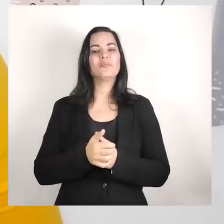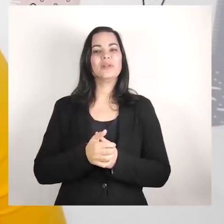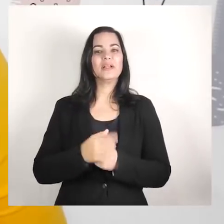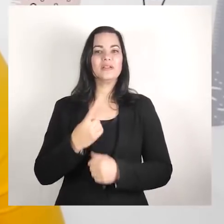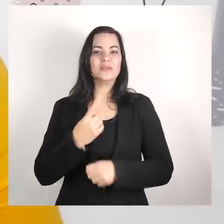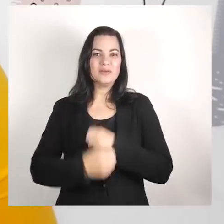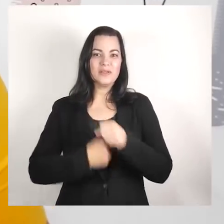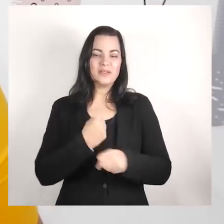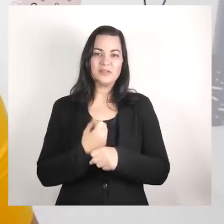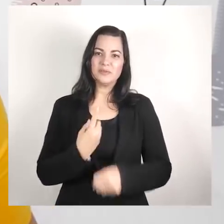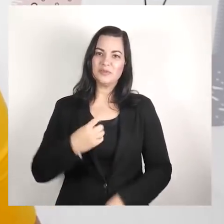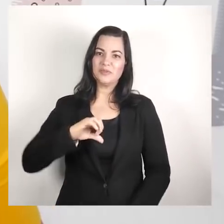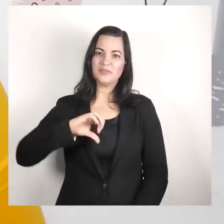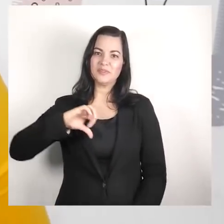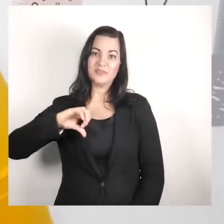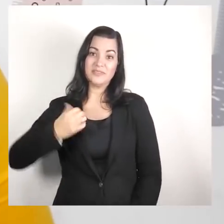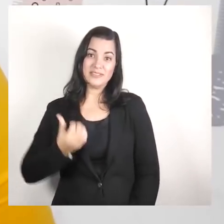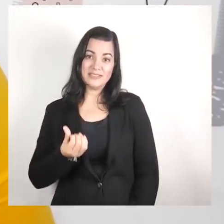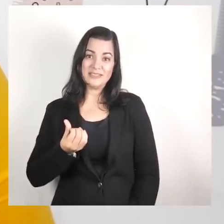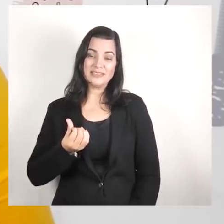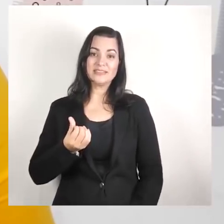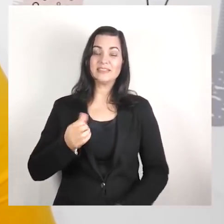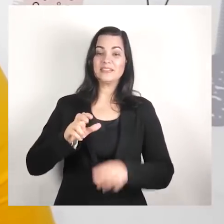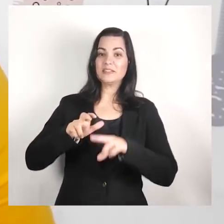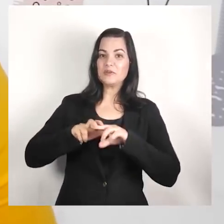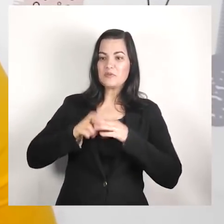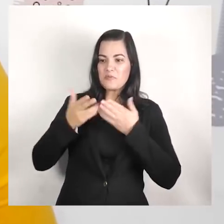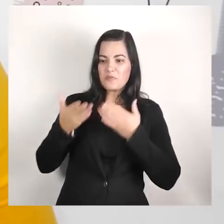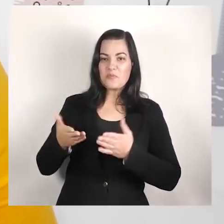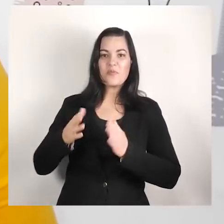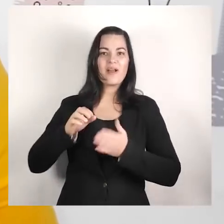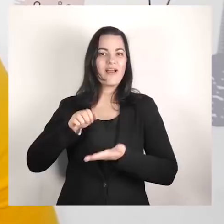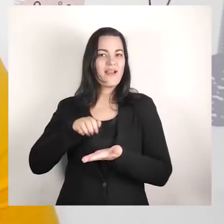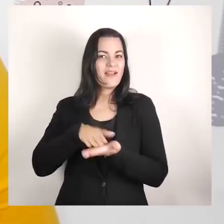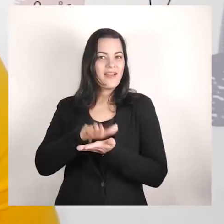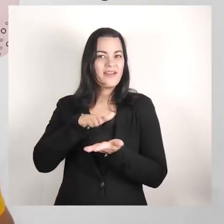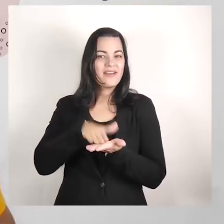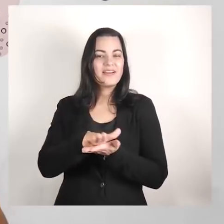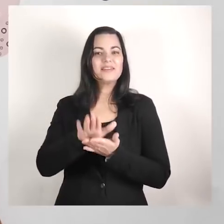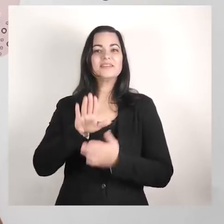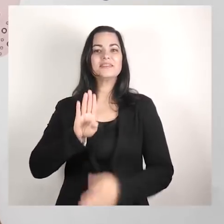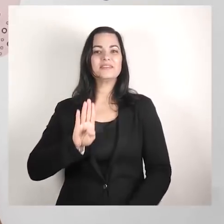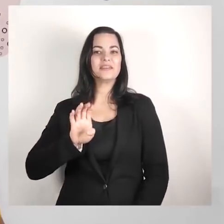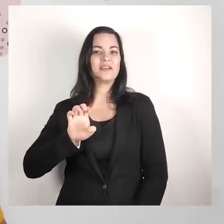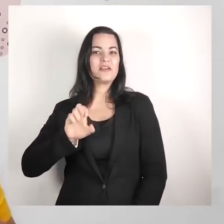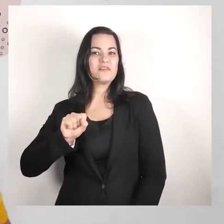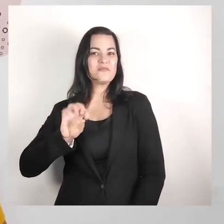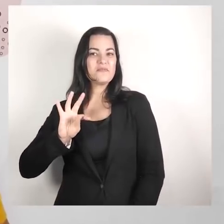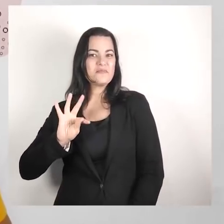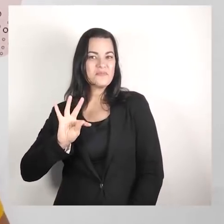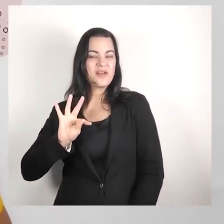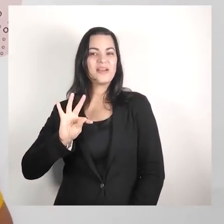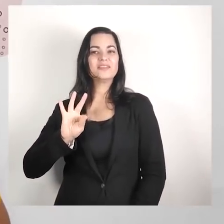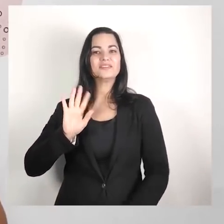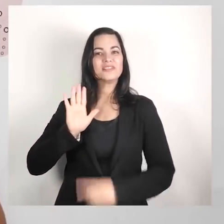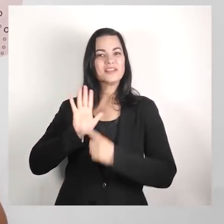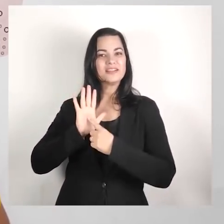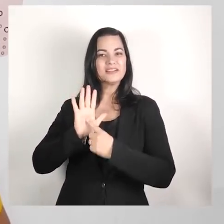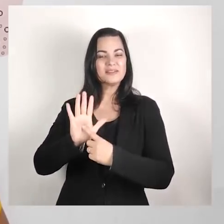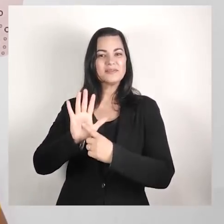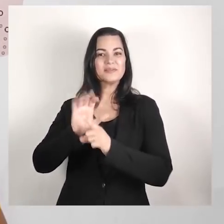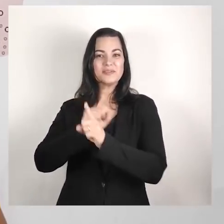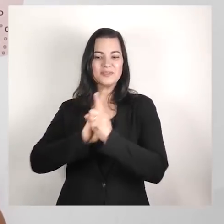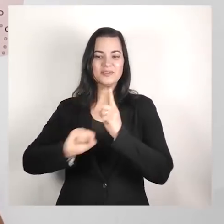Best Expressão Social Editora. Muito legal, né? Será que alguém aí